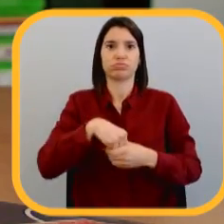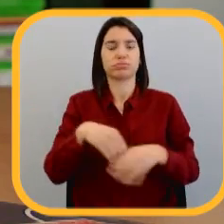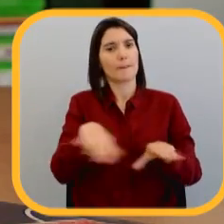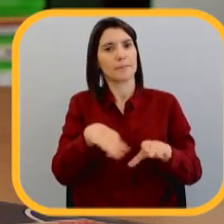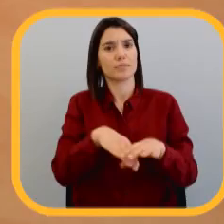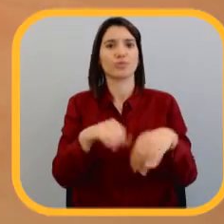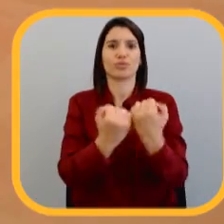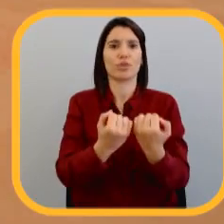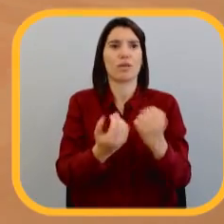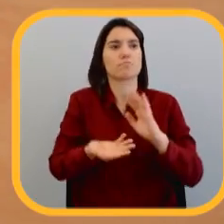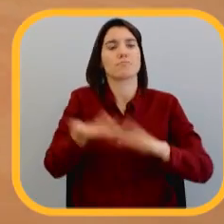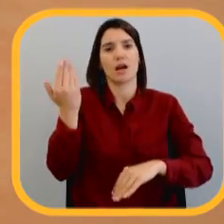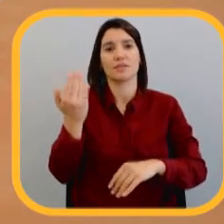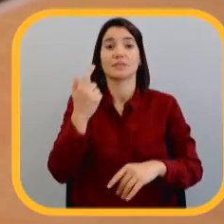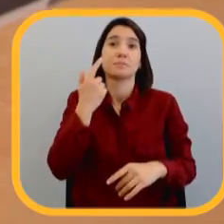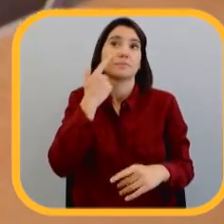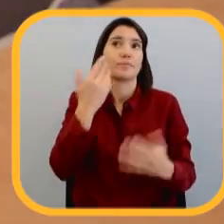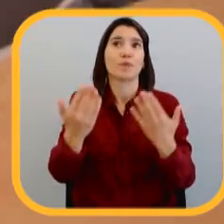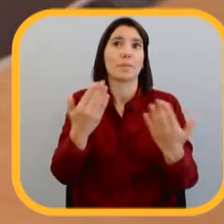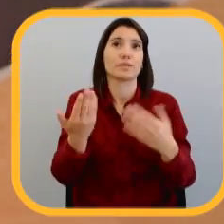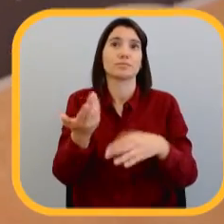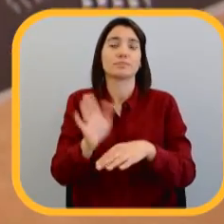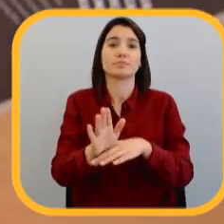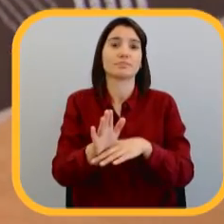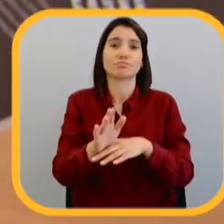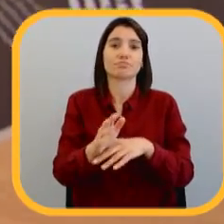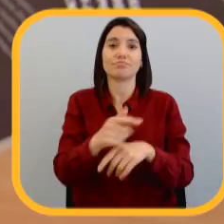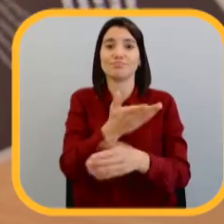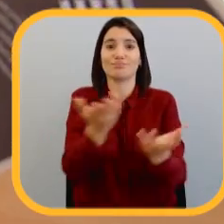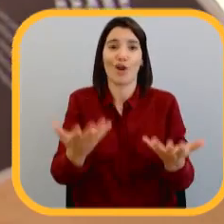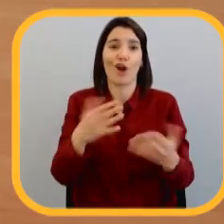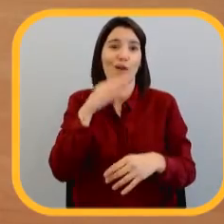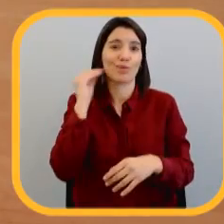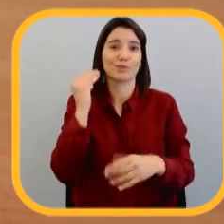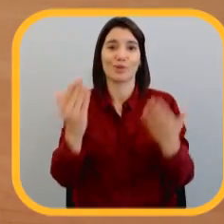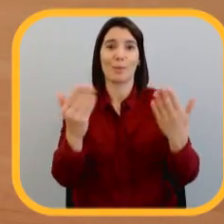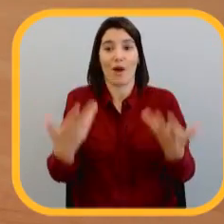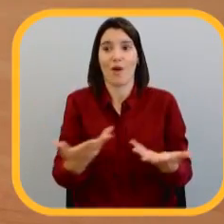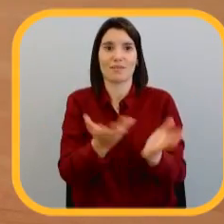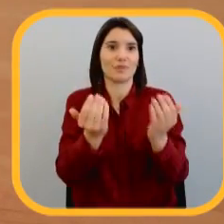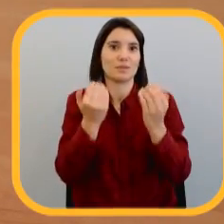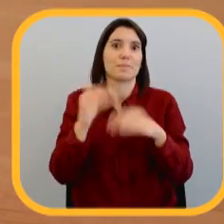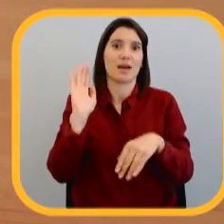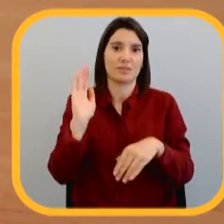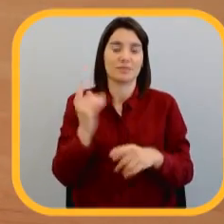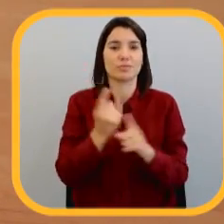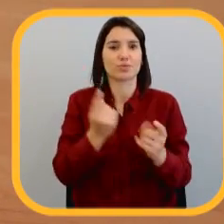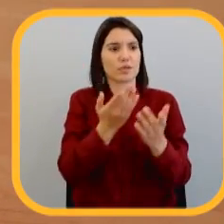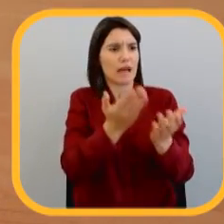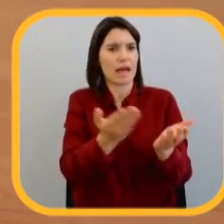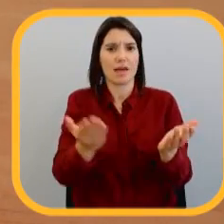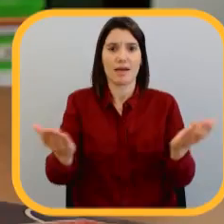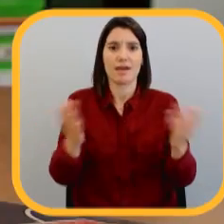uma participação cívica do que estavam eventualmente muitos dos atuais adultos, porque têm uma